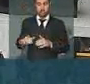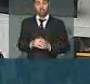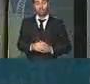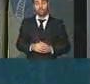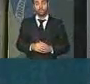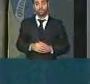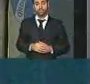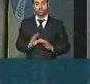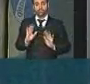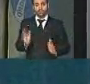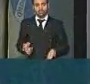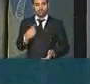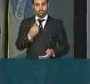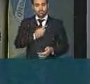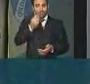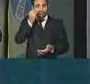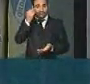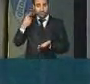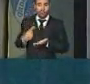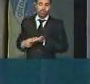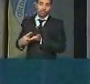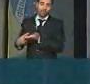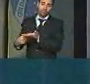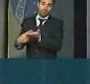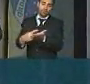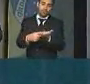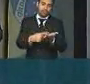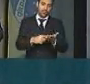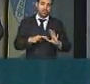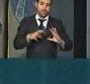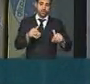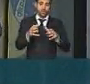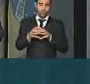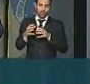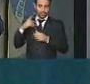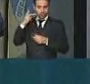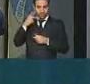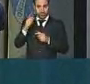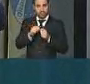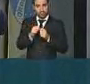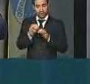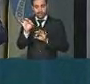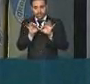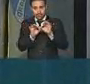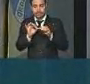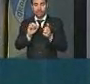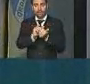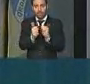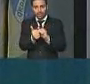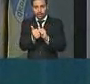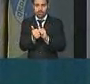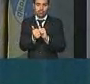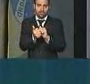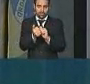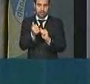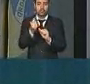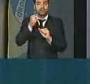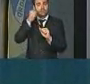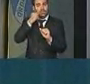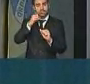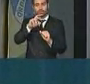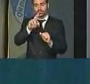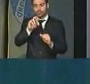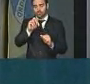procuramos um entendimento com todos os partidos e construímos aqui um ajuste em cima da proposta do senador Jorge Viana